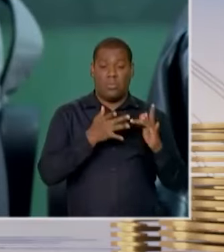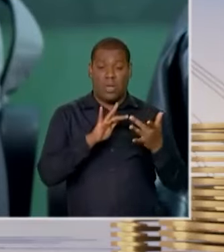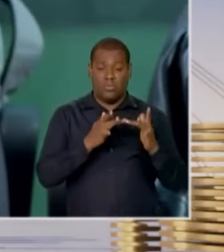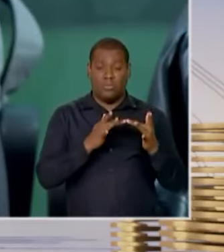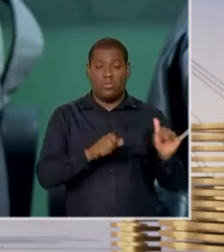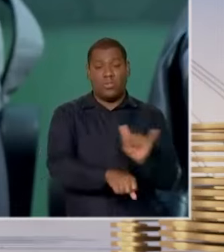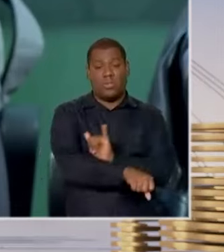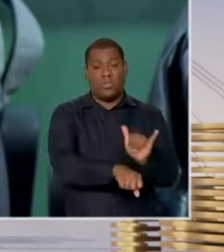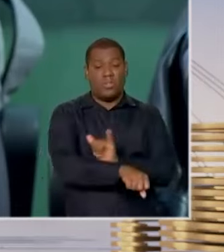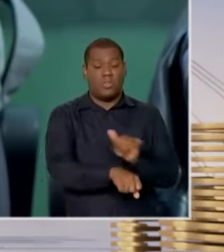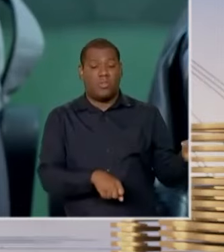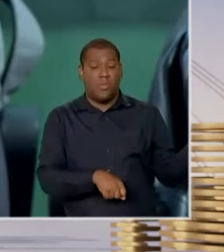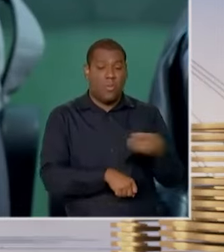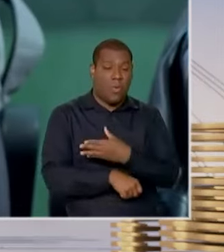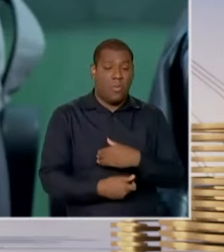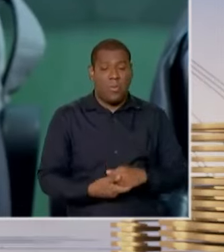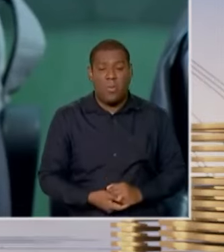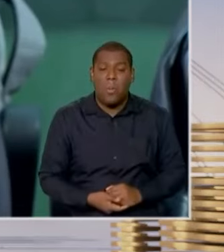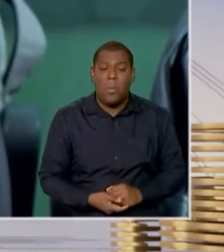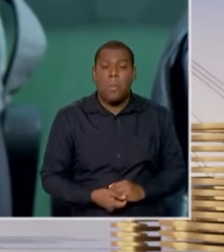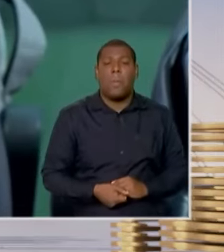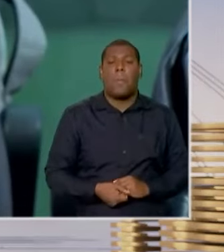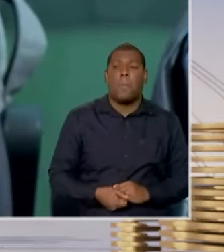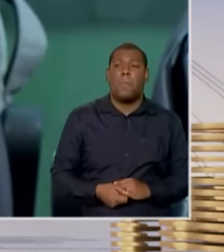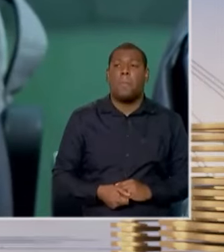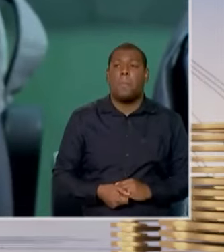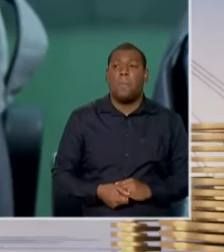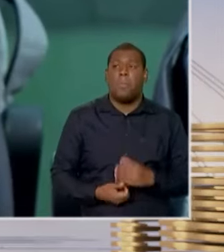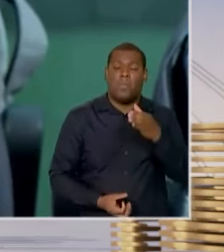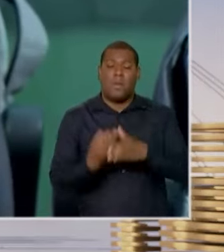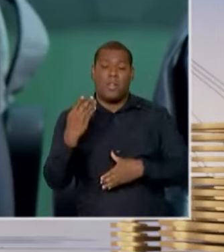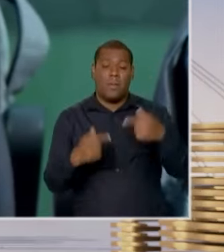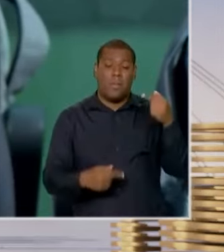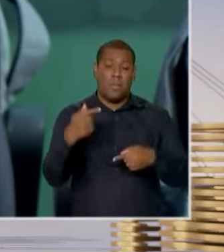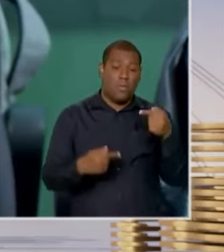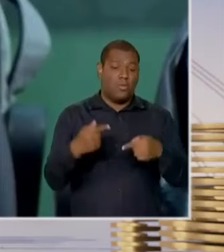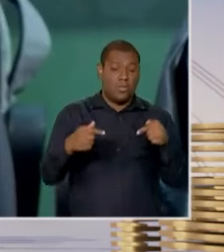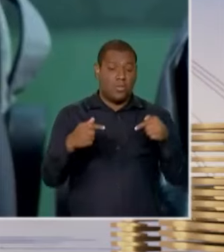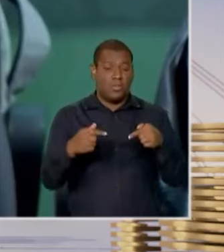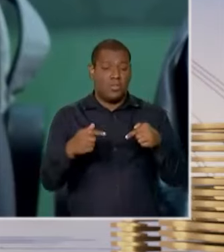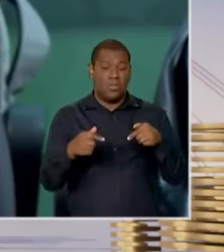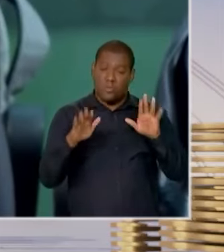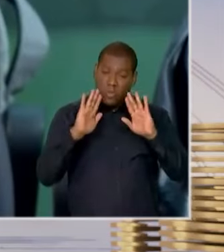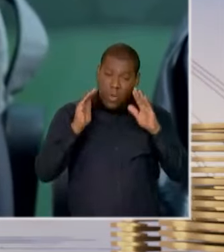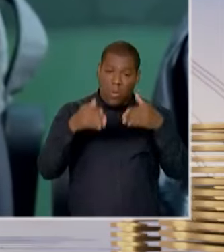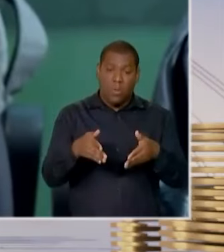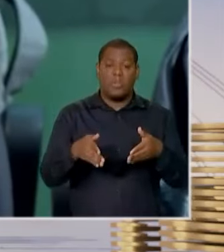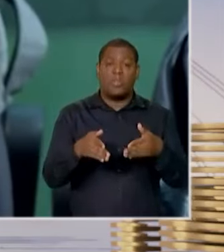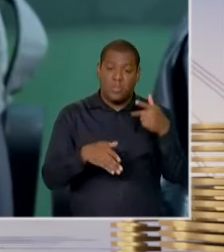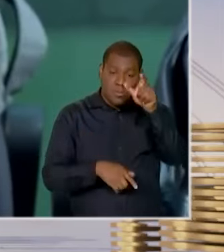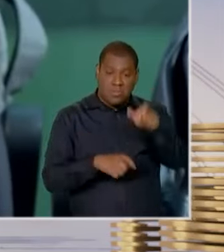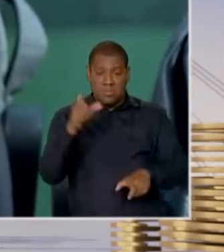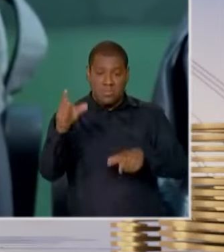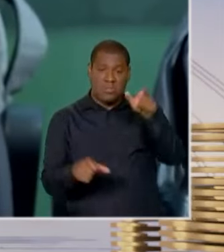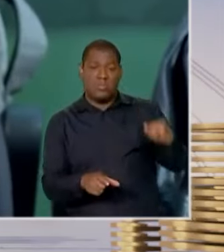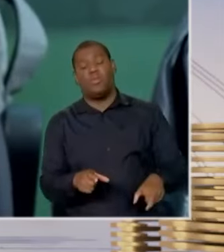pessoas possam ser reacomodadas. Uma das possibilidades é exatamente essa discussão em torno da